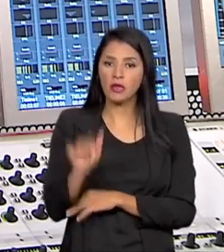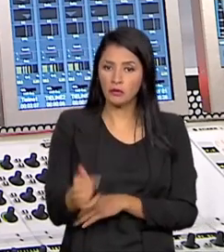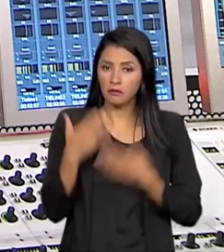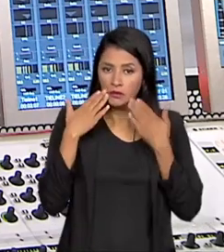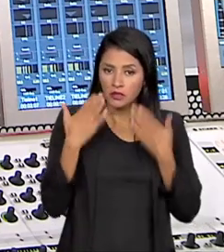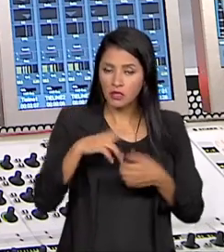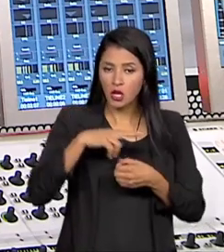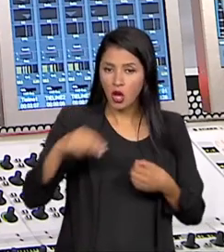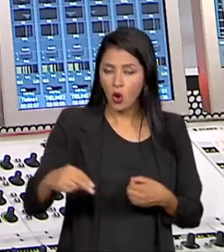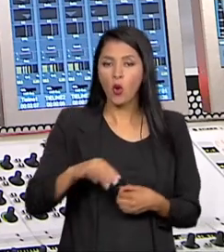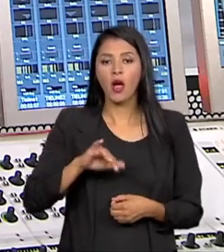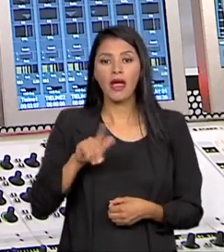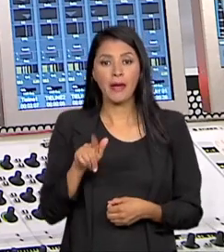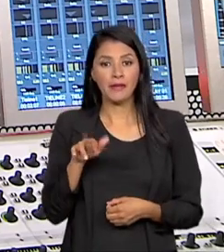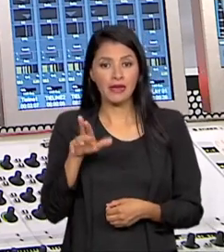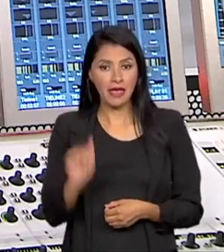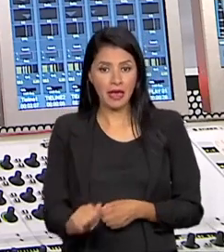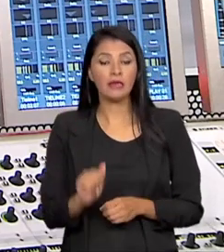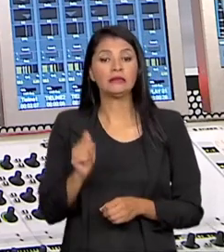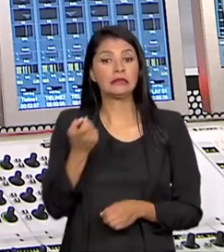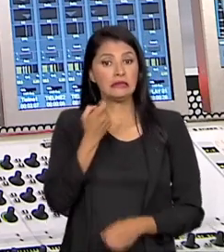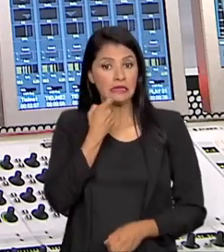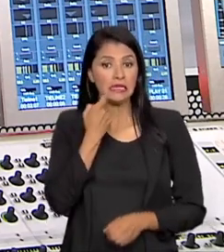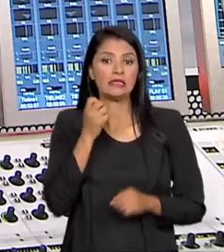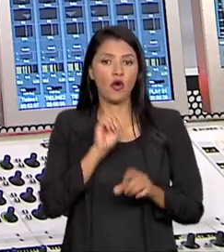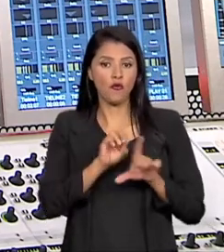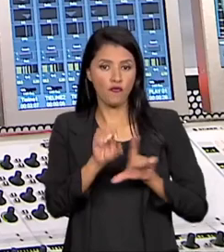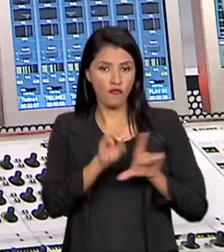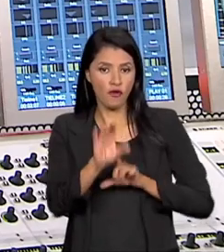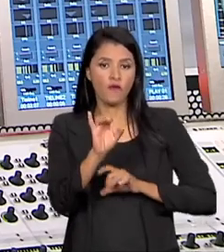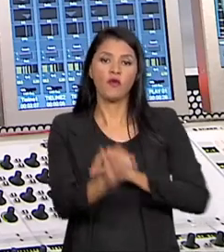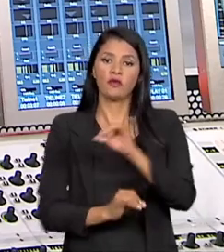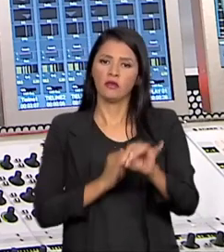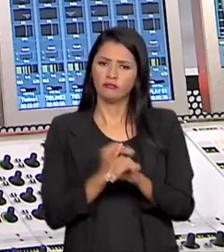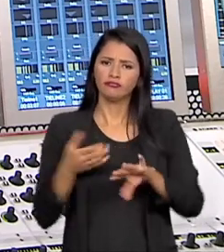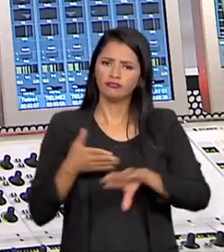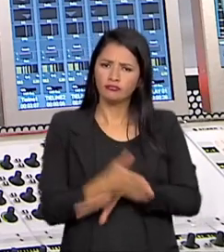Gabriela Mendes ao vivo pela internet